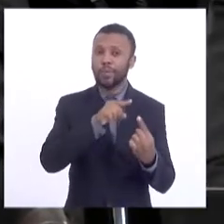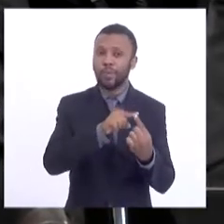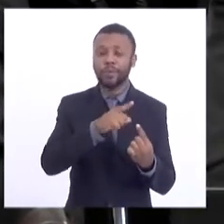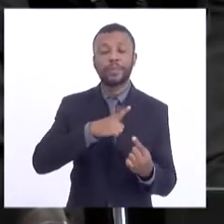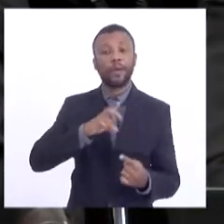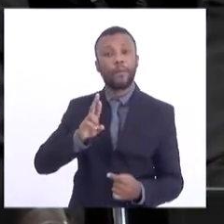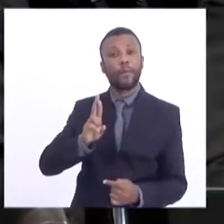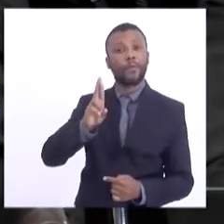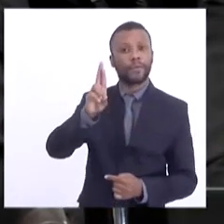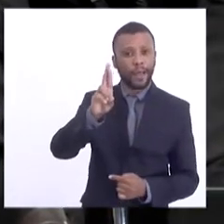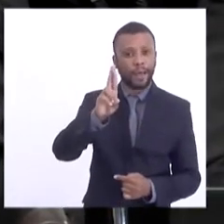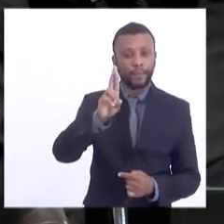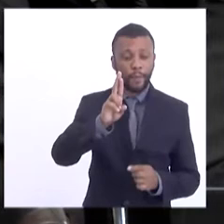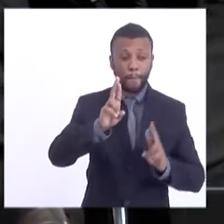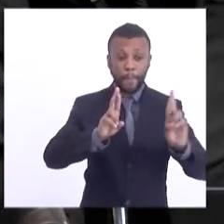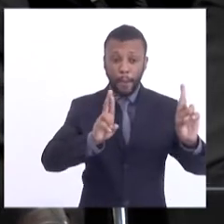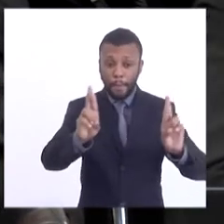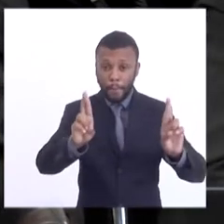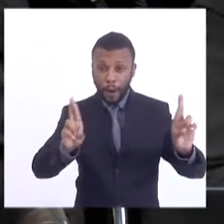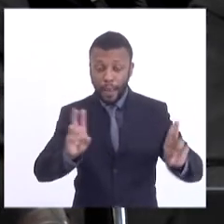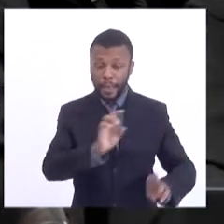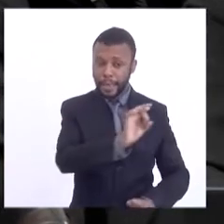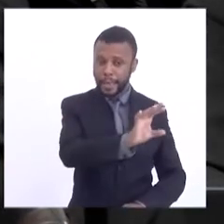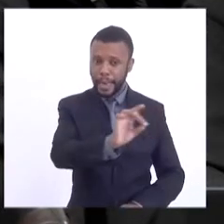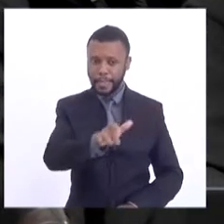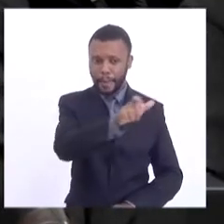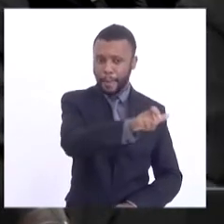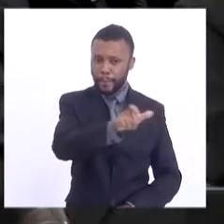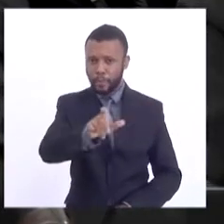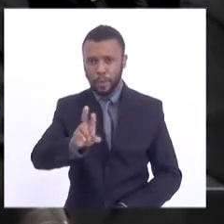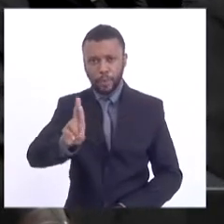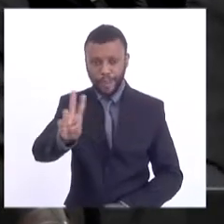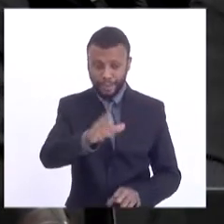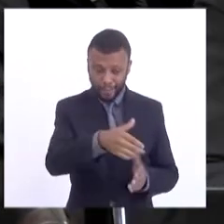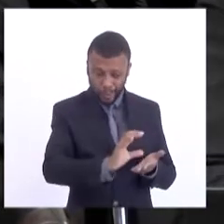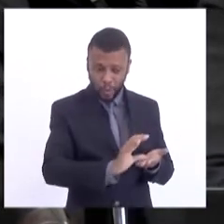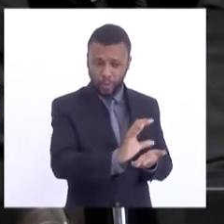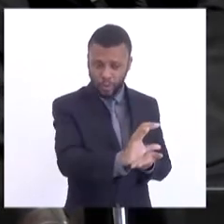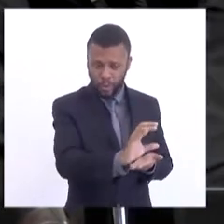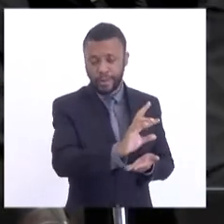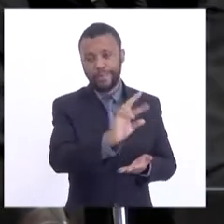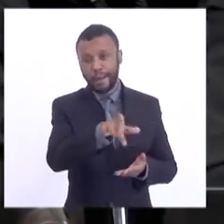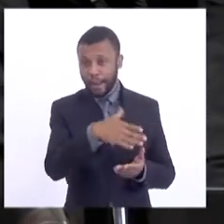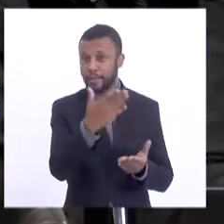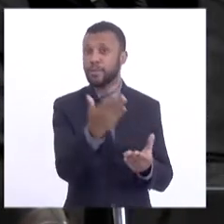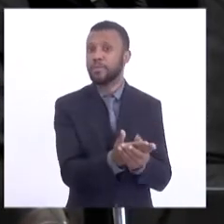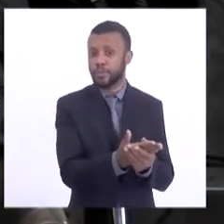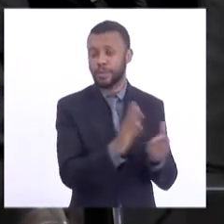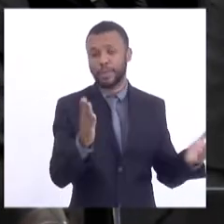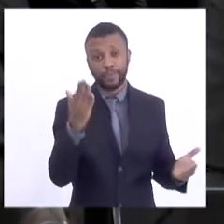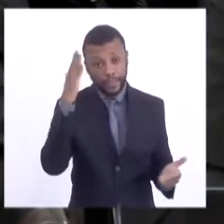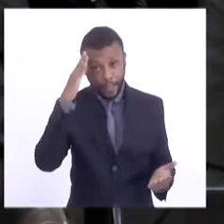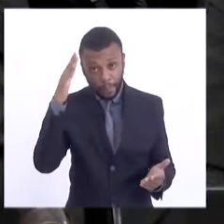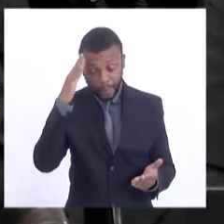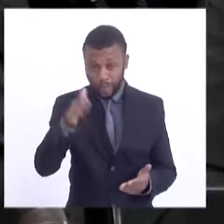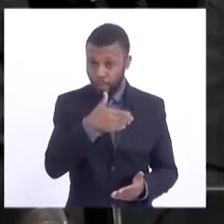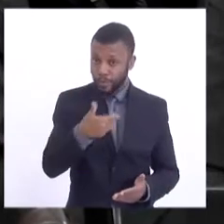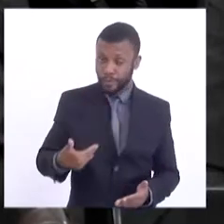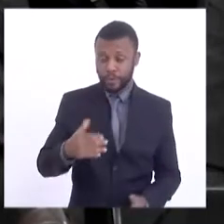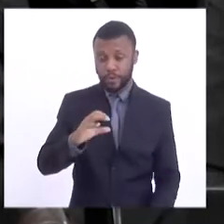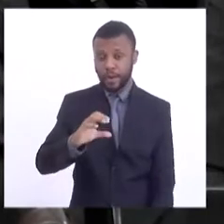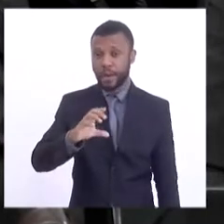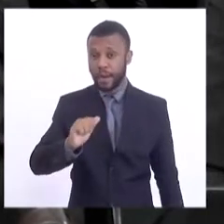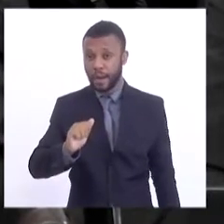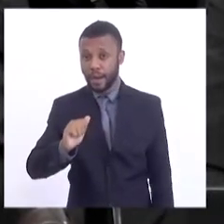ordenador vai responder por aquilo que ele faz sabendo que o governador Cláudio Castro determinou que ele Kun é